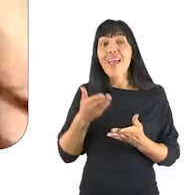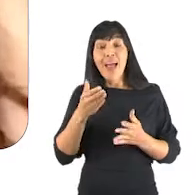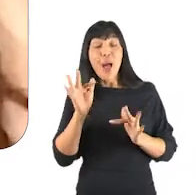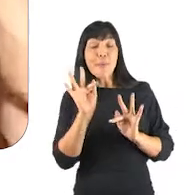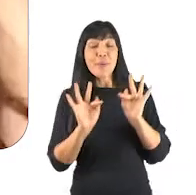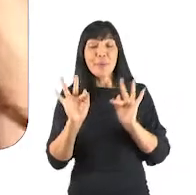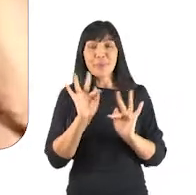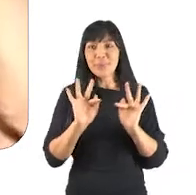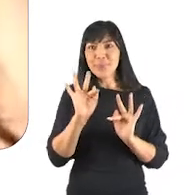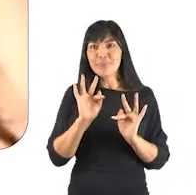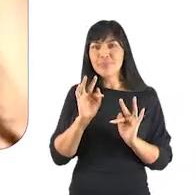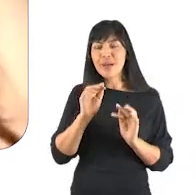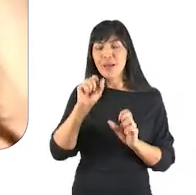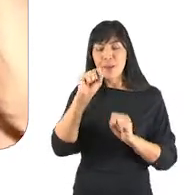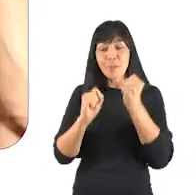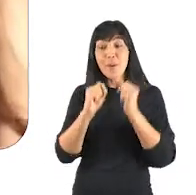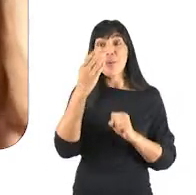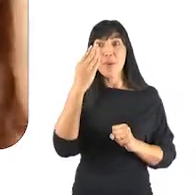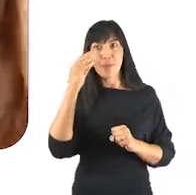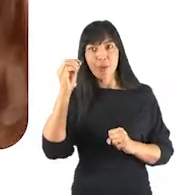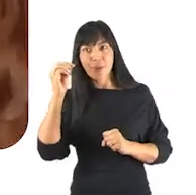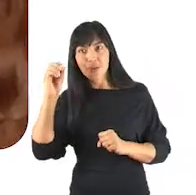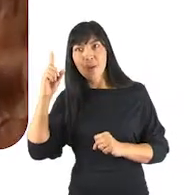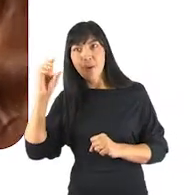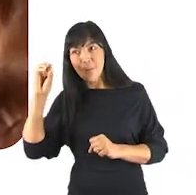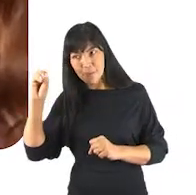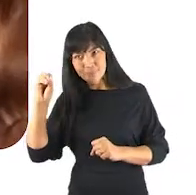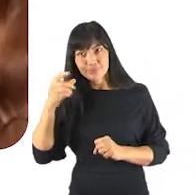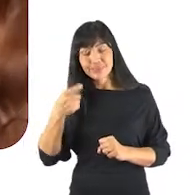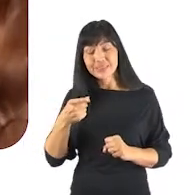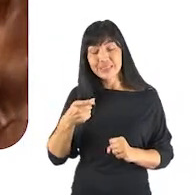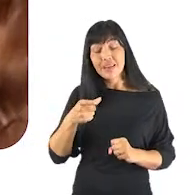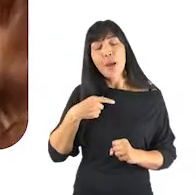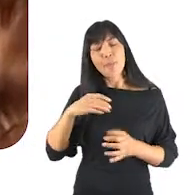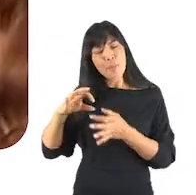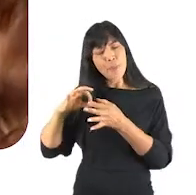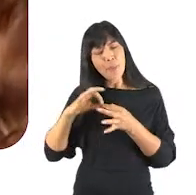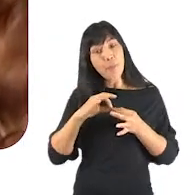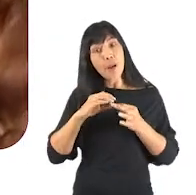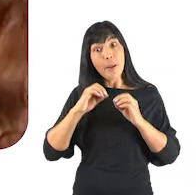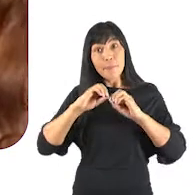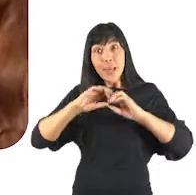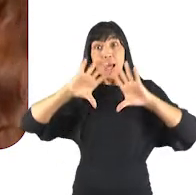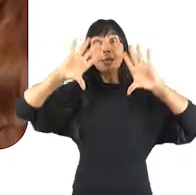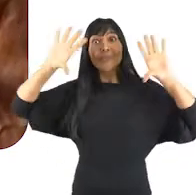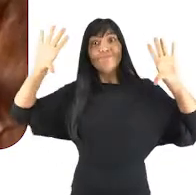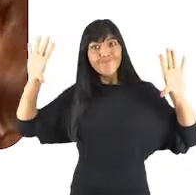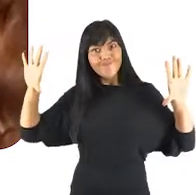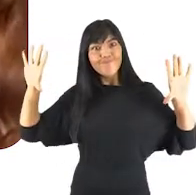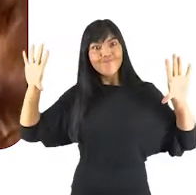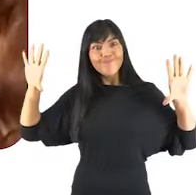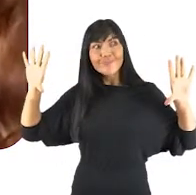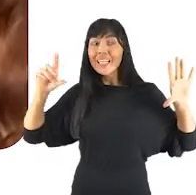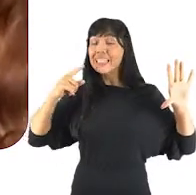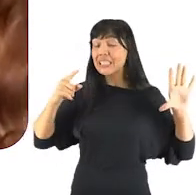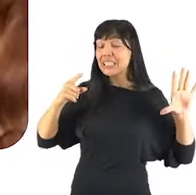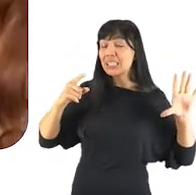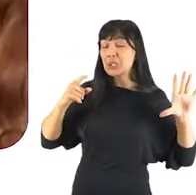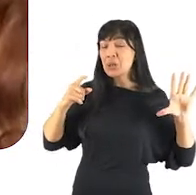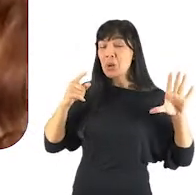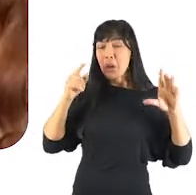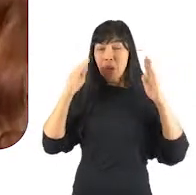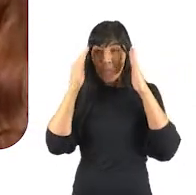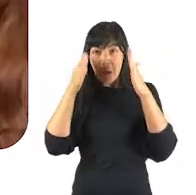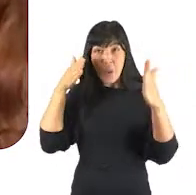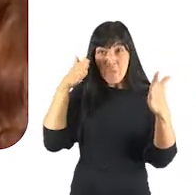Essas tecnologias, né, indústria 4.0, esse conceito é muito mais amplo, né? Ele não se refere só